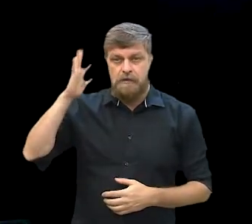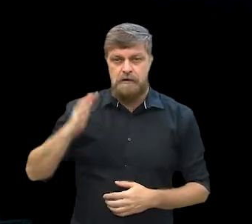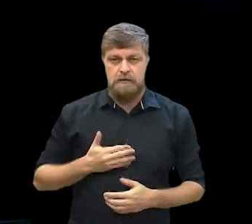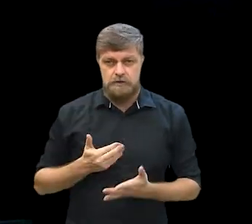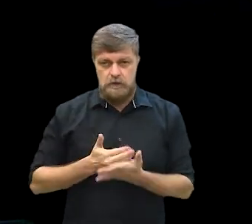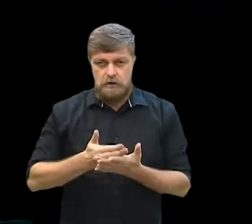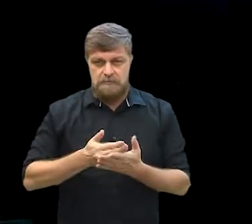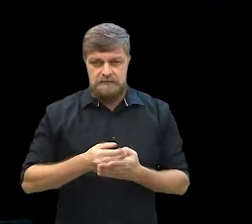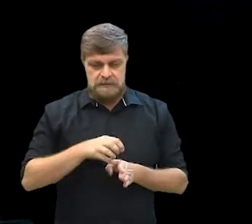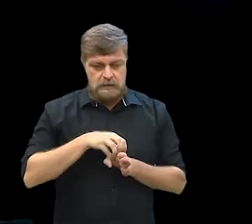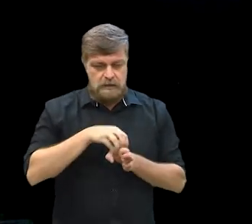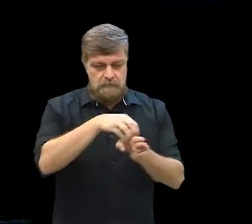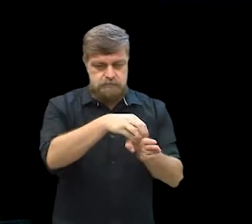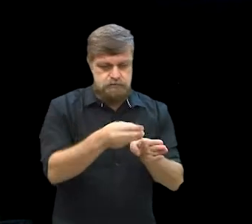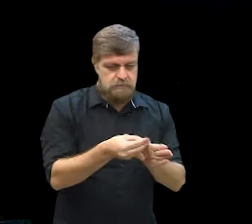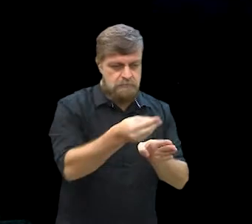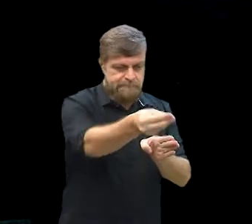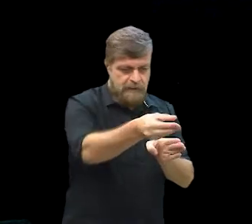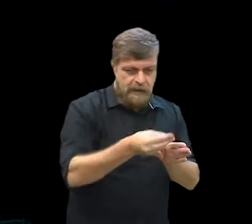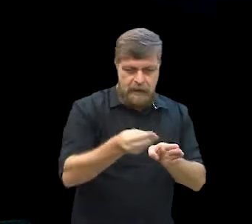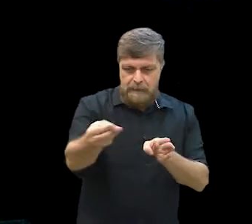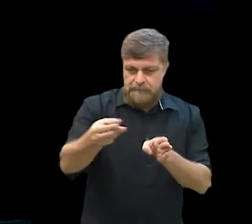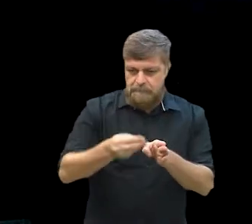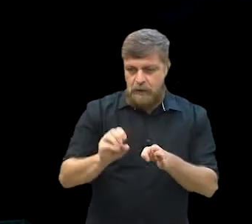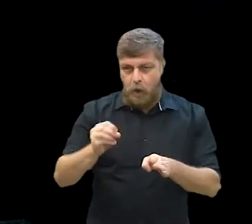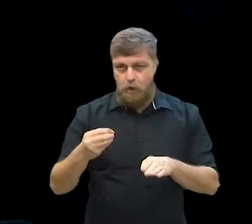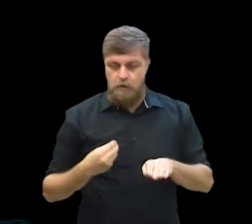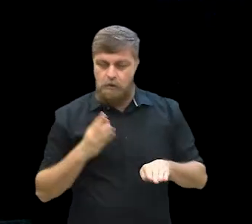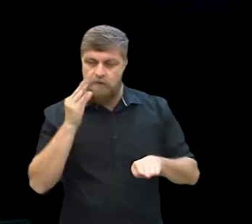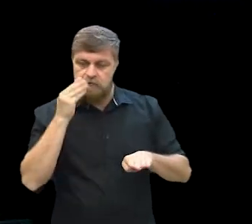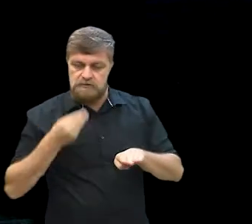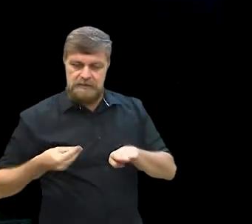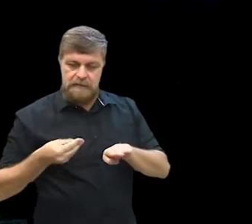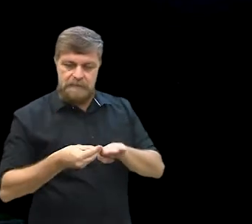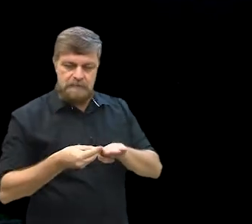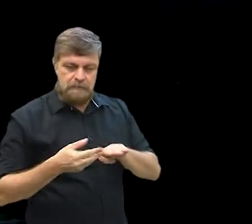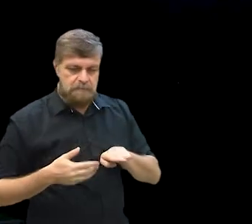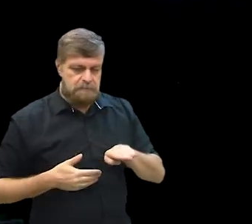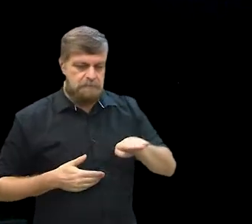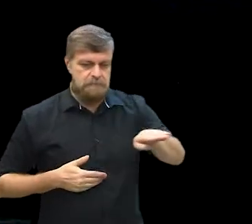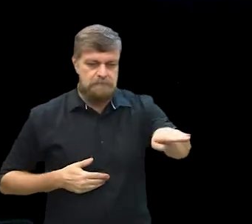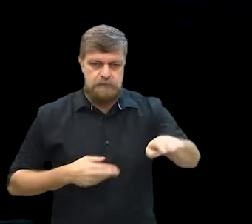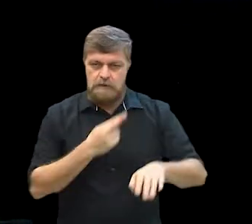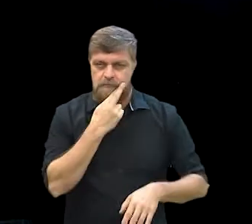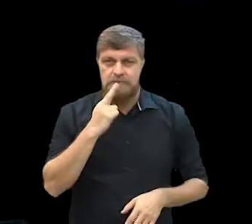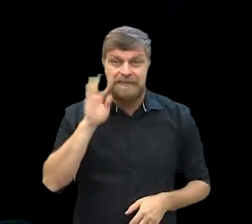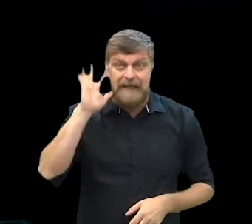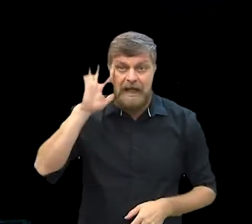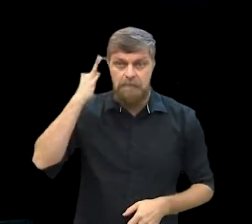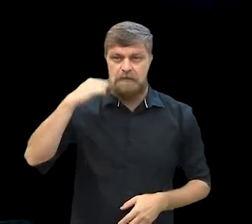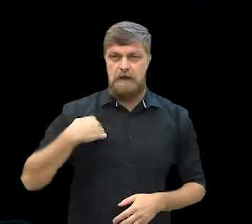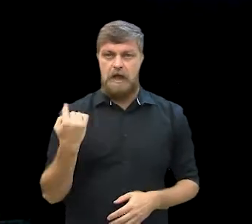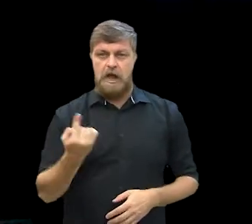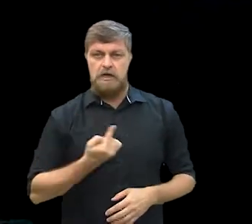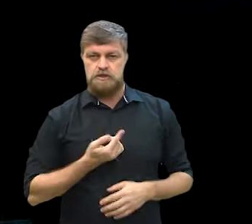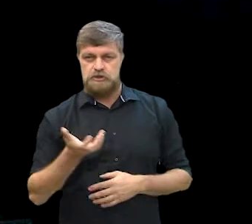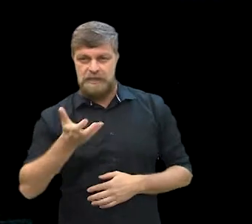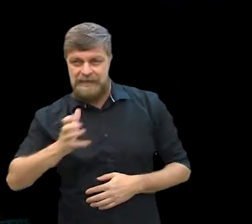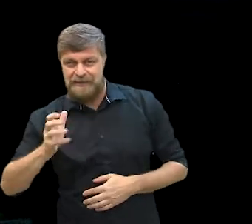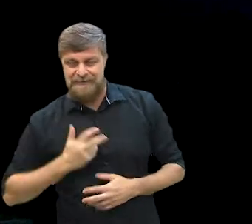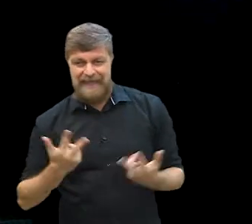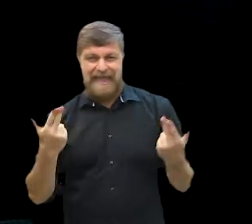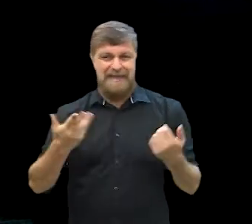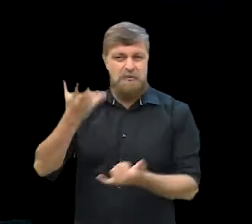de começar com o delivery e o retirada para continuar sendo solução para os restaurantes nós não queremos virar